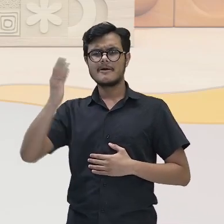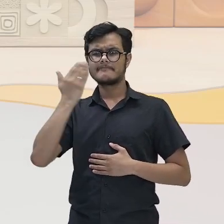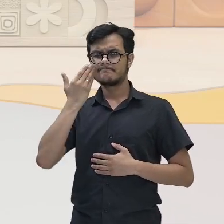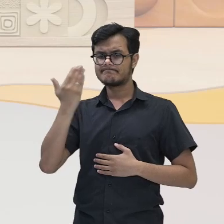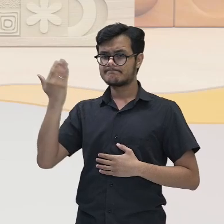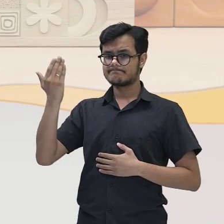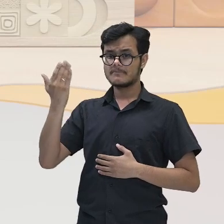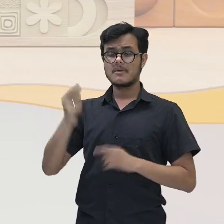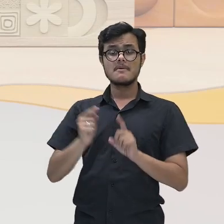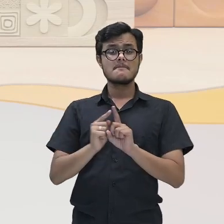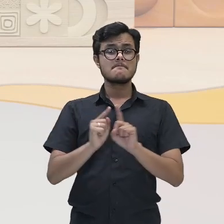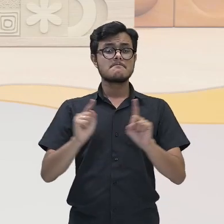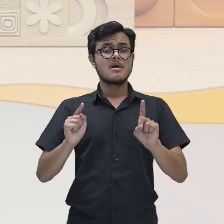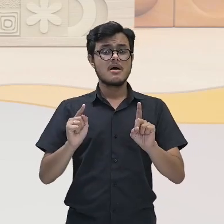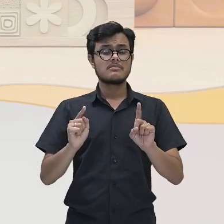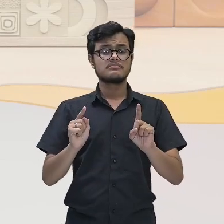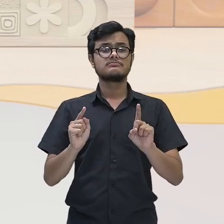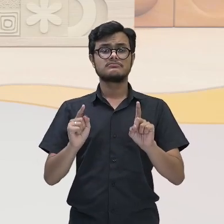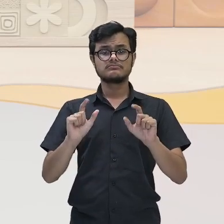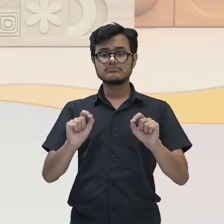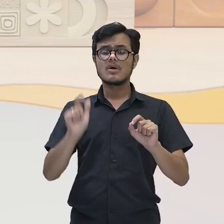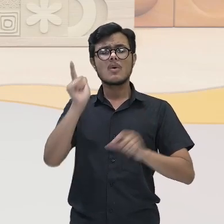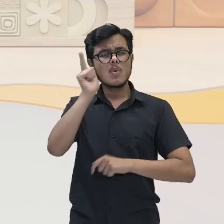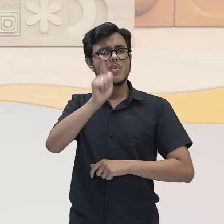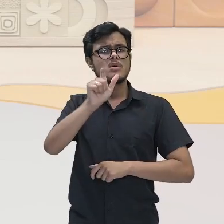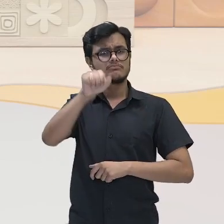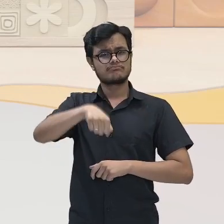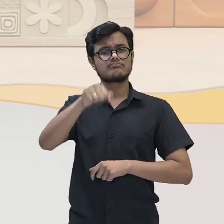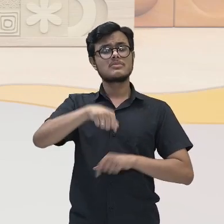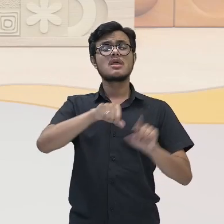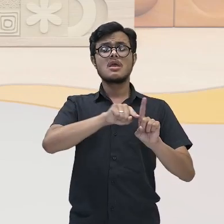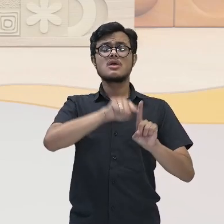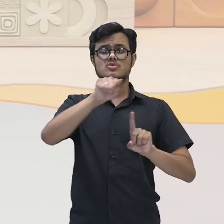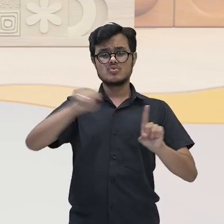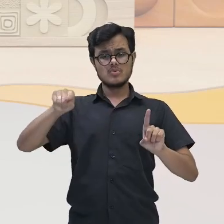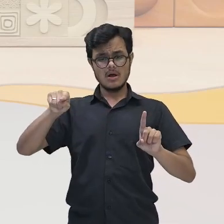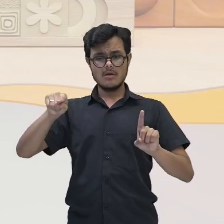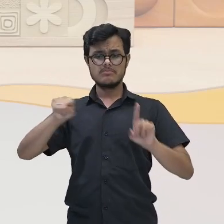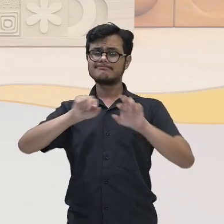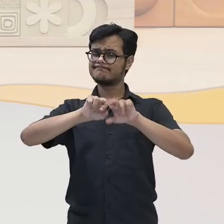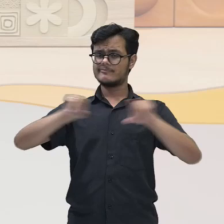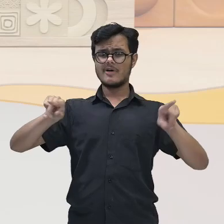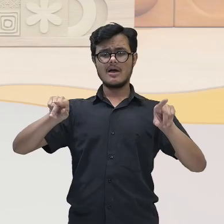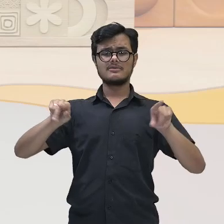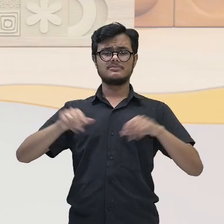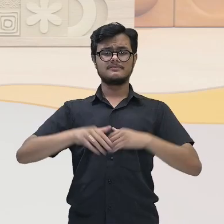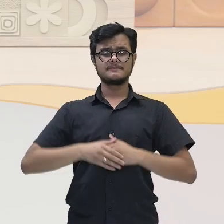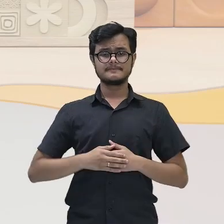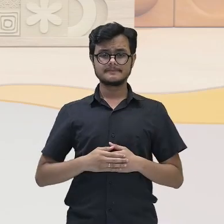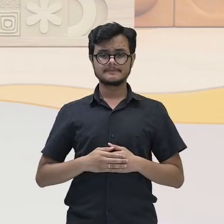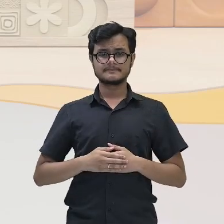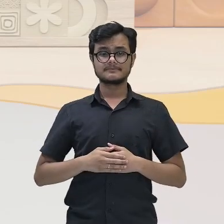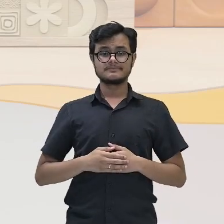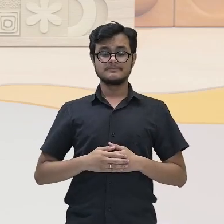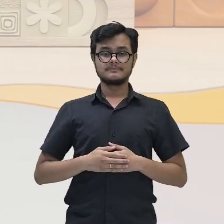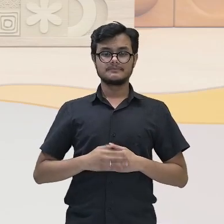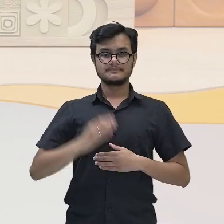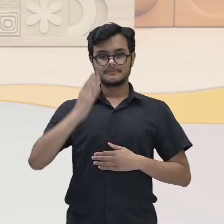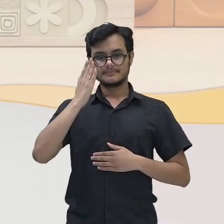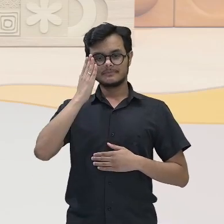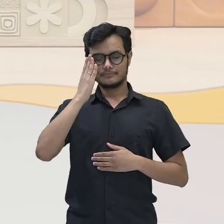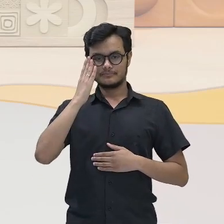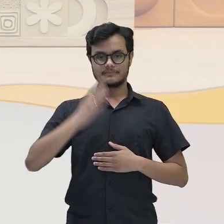mas eu consigo fazer ali a construção, tá bom? De diversos textos, apenas com esse gráfico. Então, nós temos aí